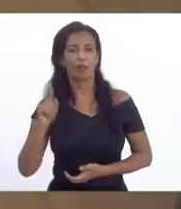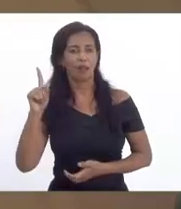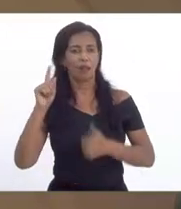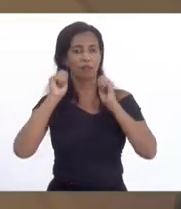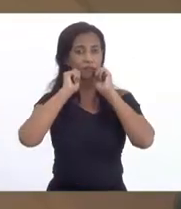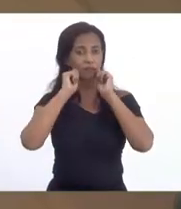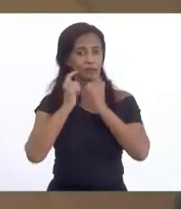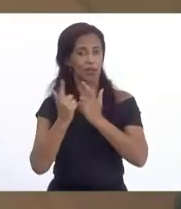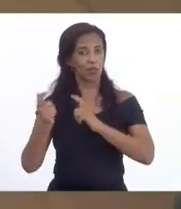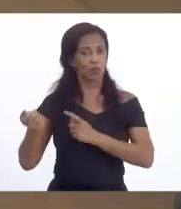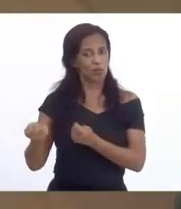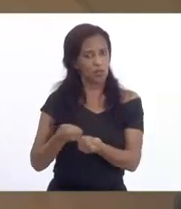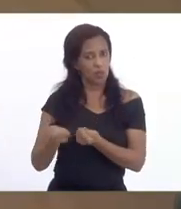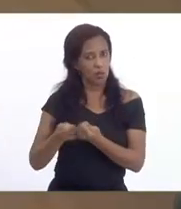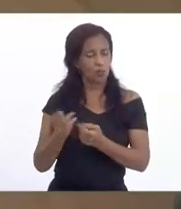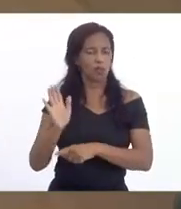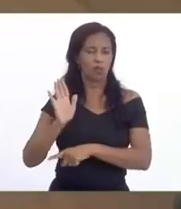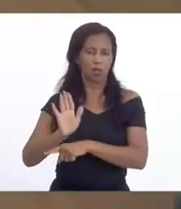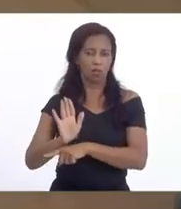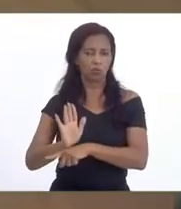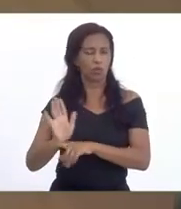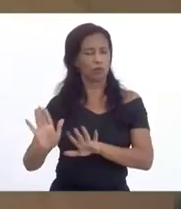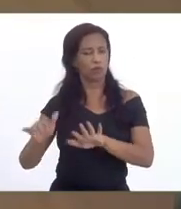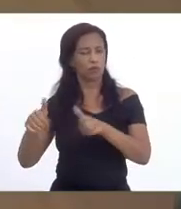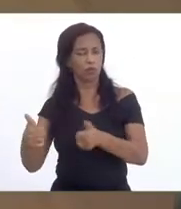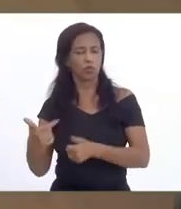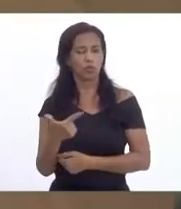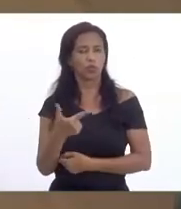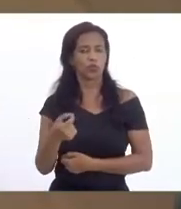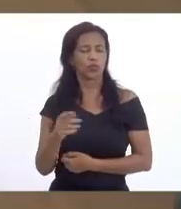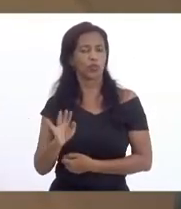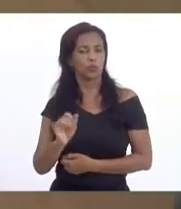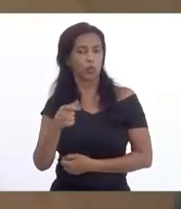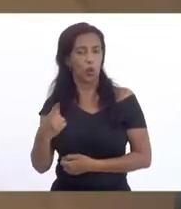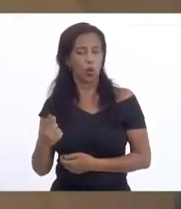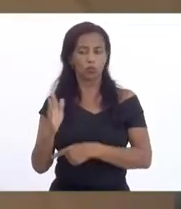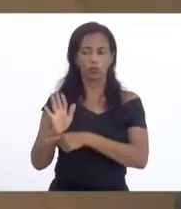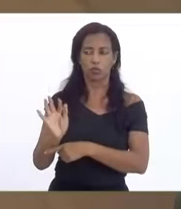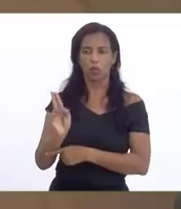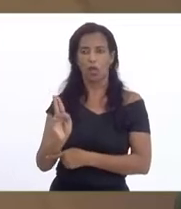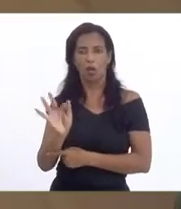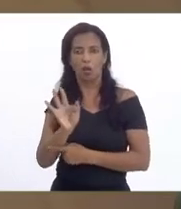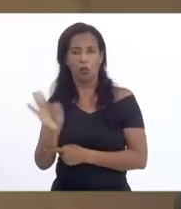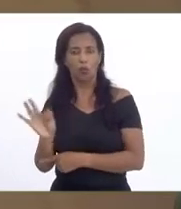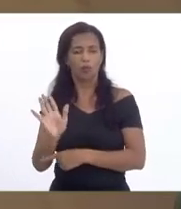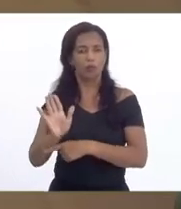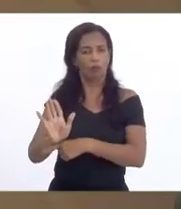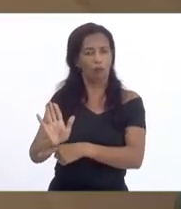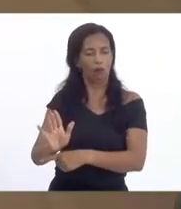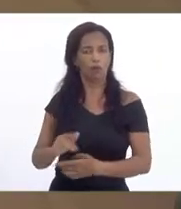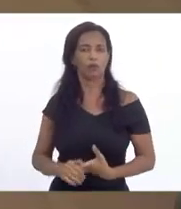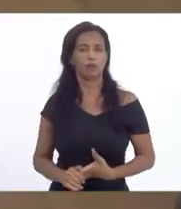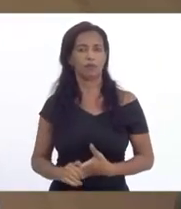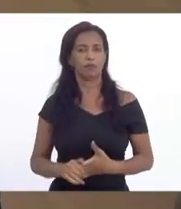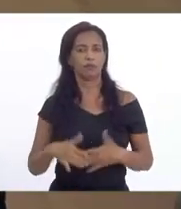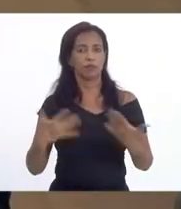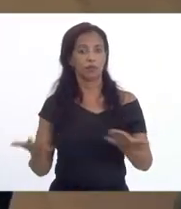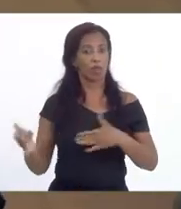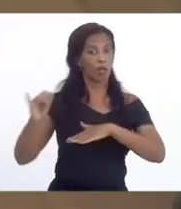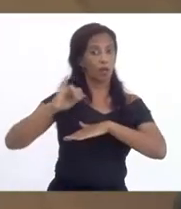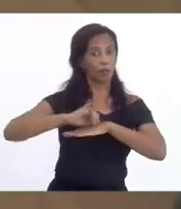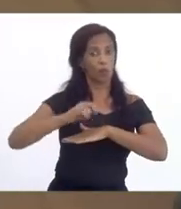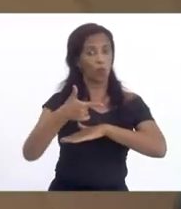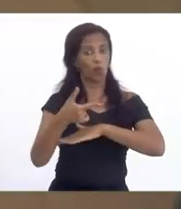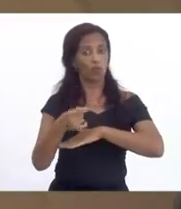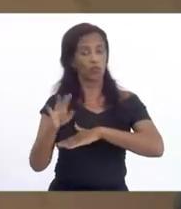com essa economia, a gente tem ajudado bastante, ajudamos a Fiocruz com 20 milhões, estamos ajudando a UF com 18 milhões, estamos ajudando a Capital com